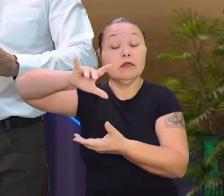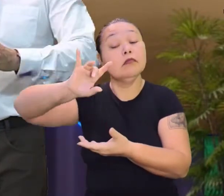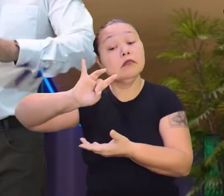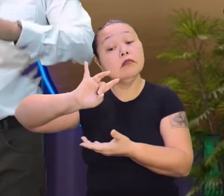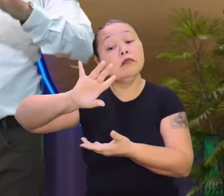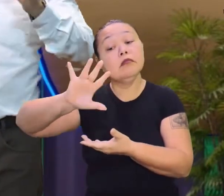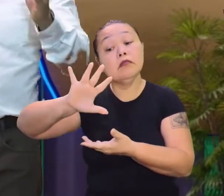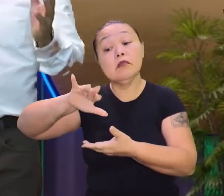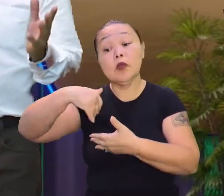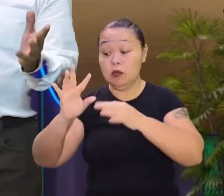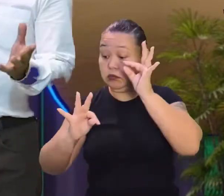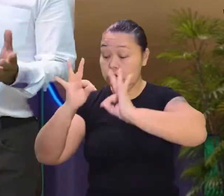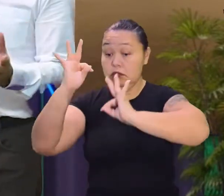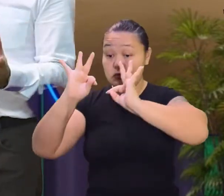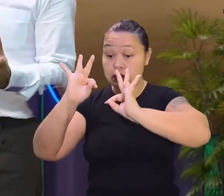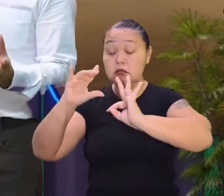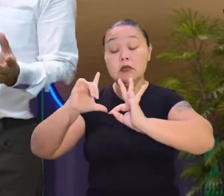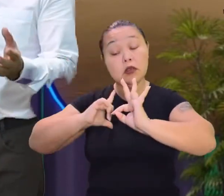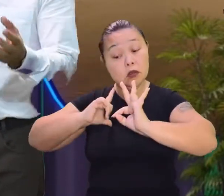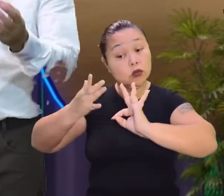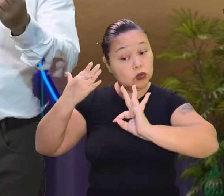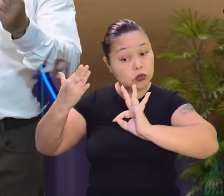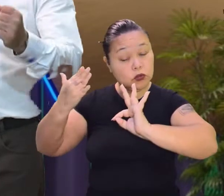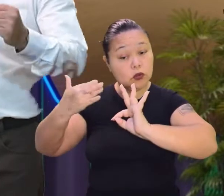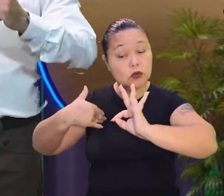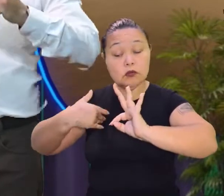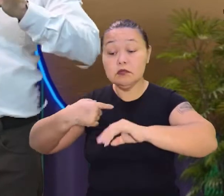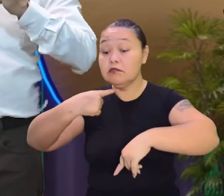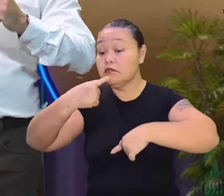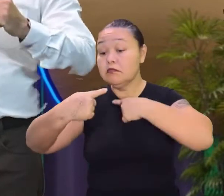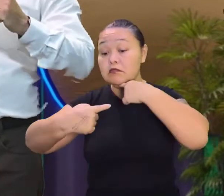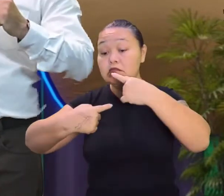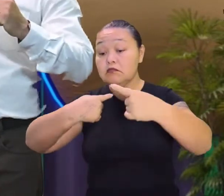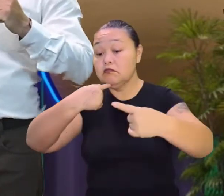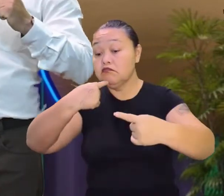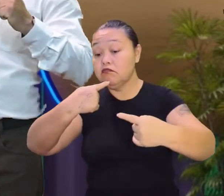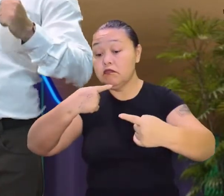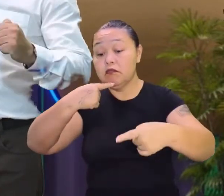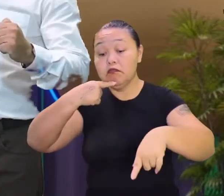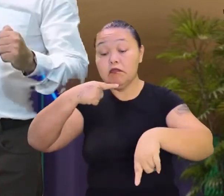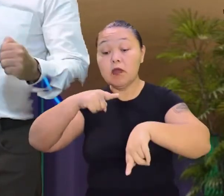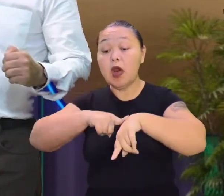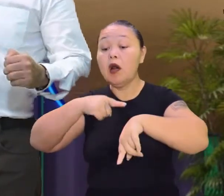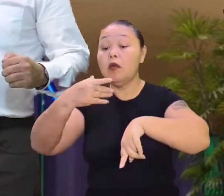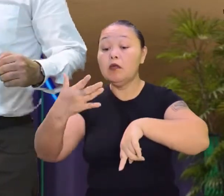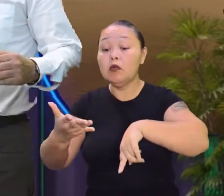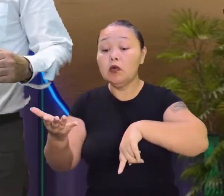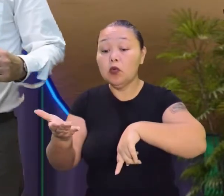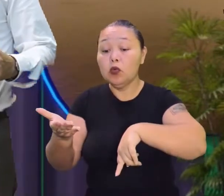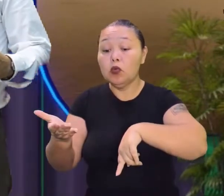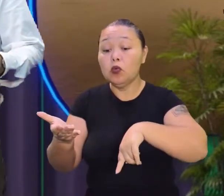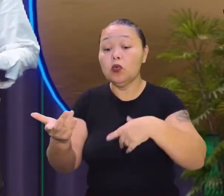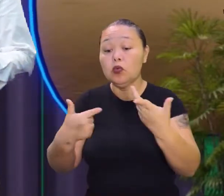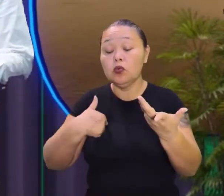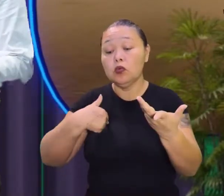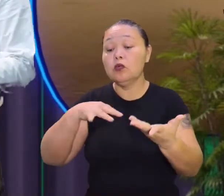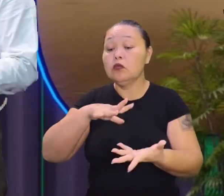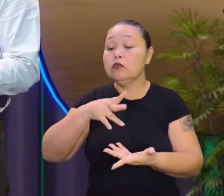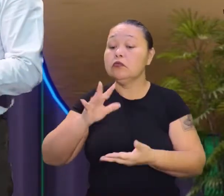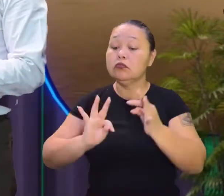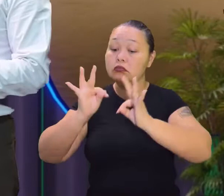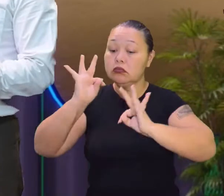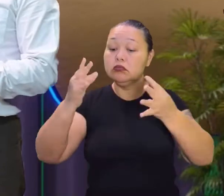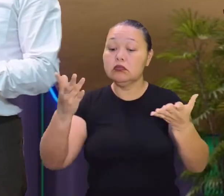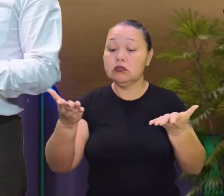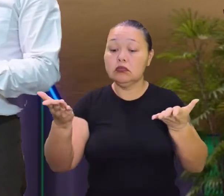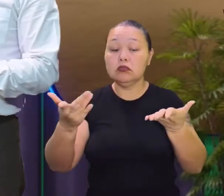que o nível tecnológico que tínhamos não dava tanta eficiência a ele como é hoje com o nível tecnológico